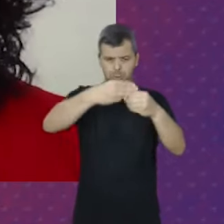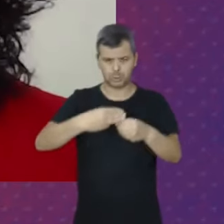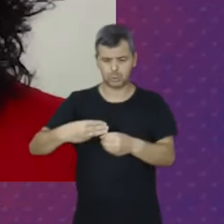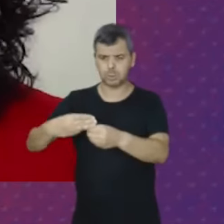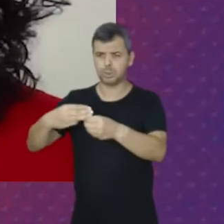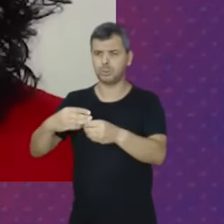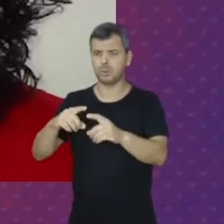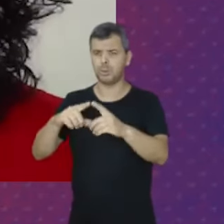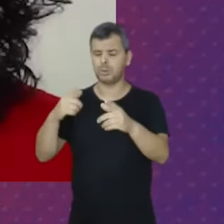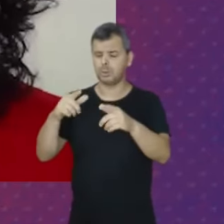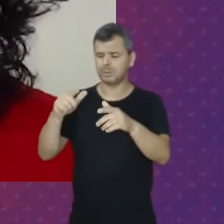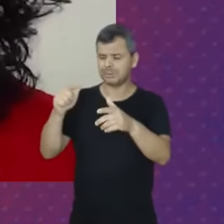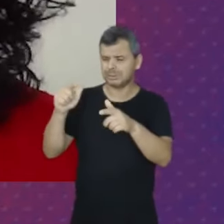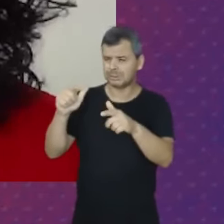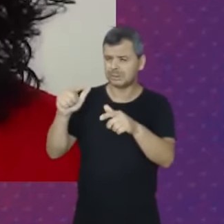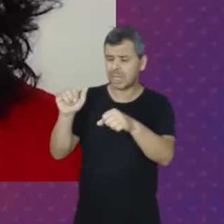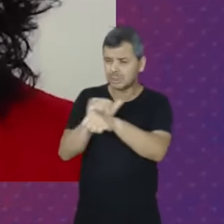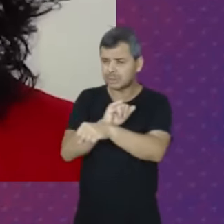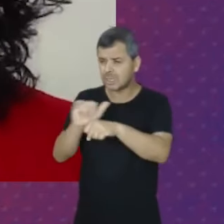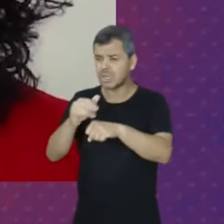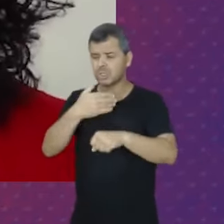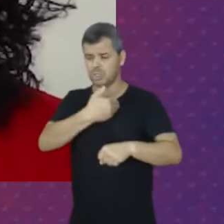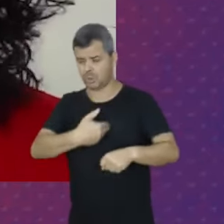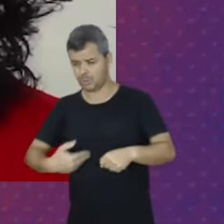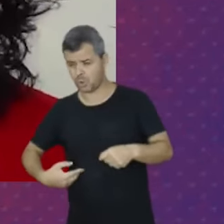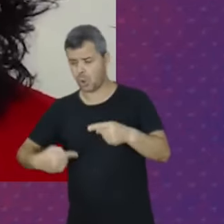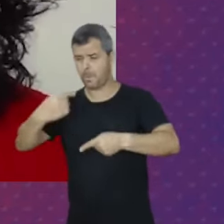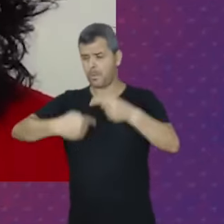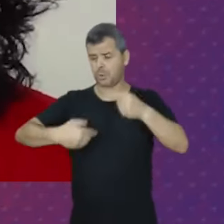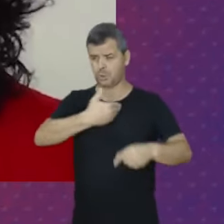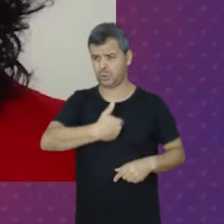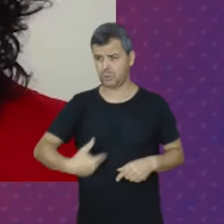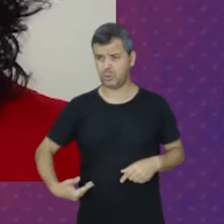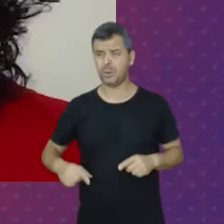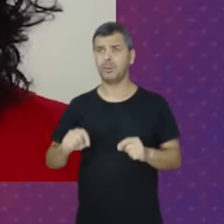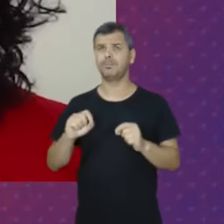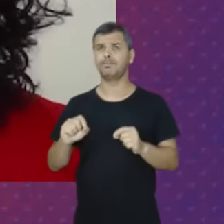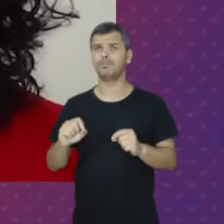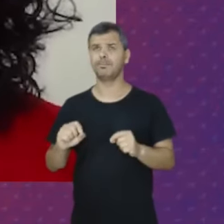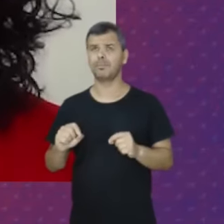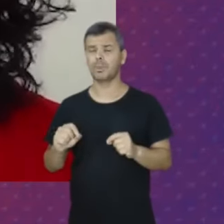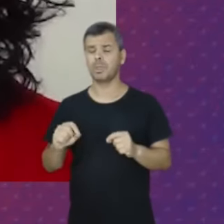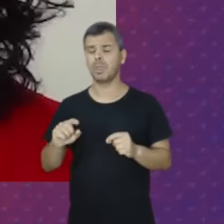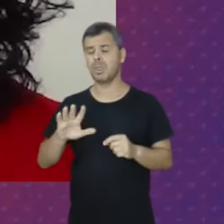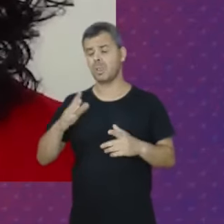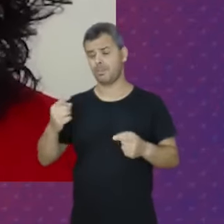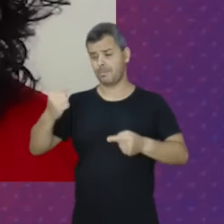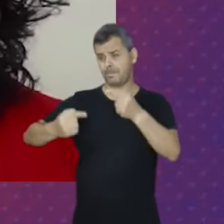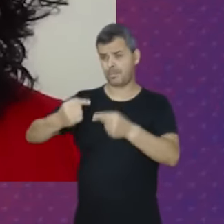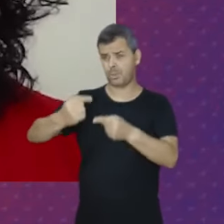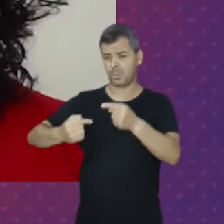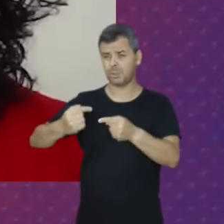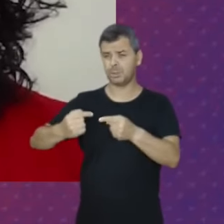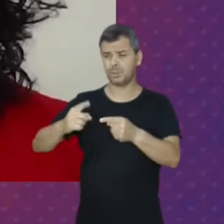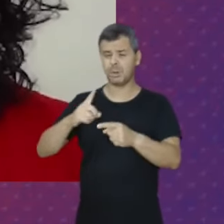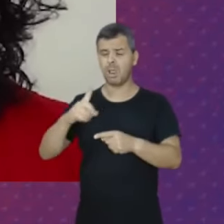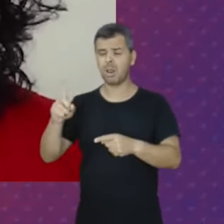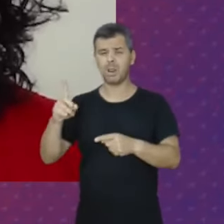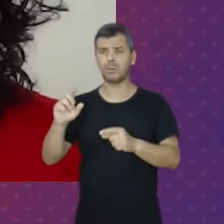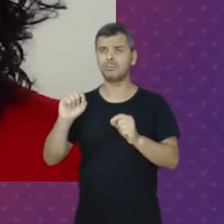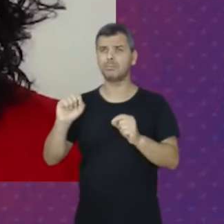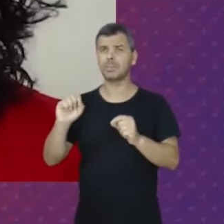municipalidade, ações governamentais, políticas públicas, e as políticas públicas, elas não